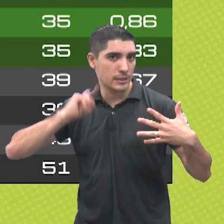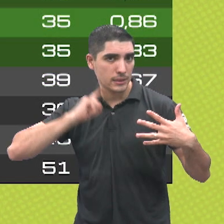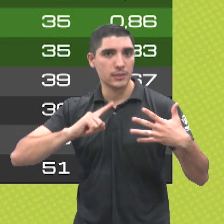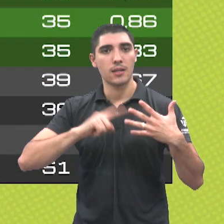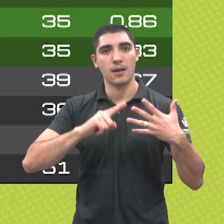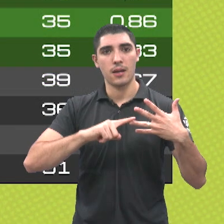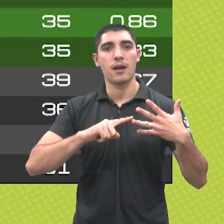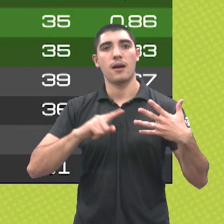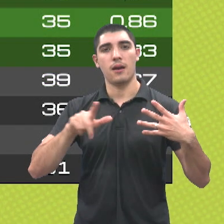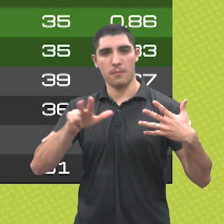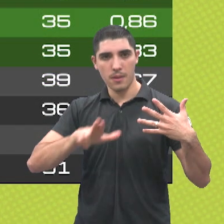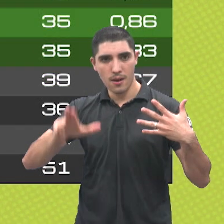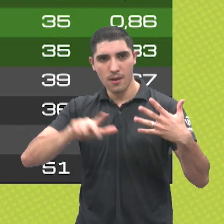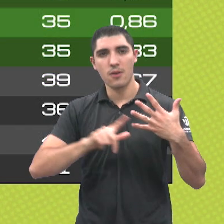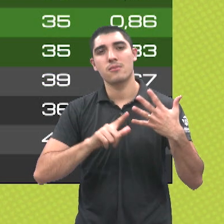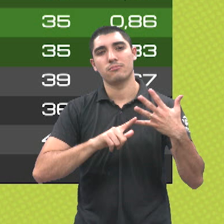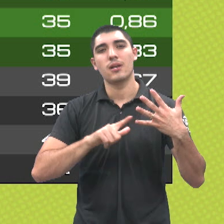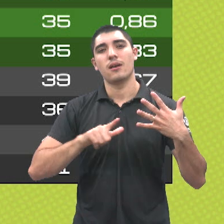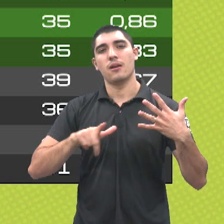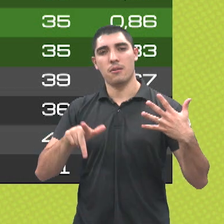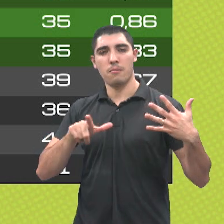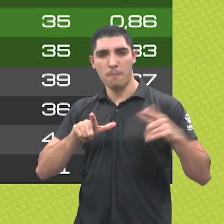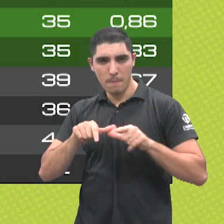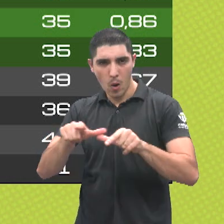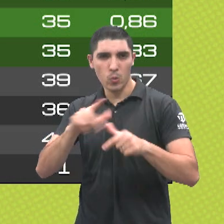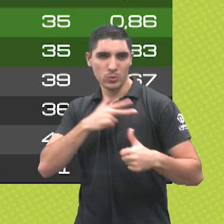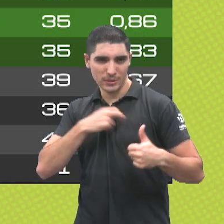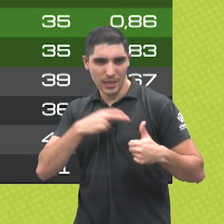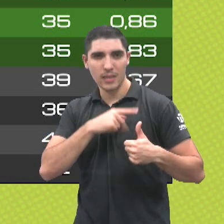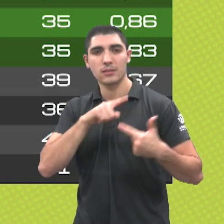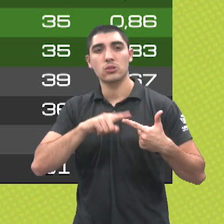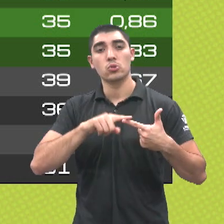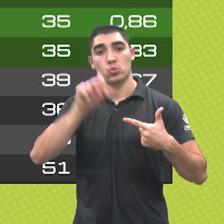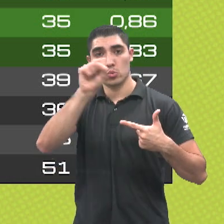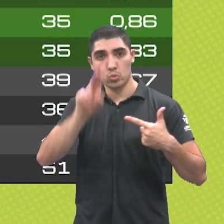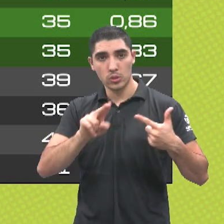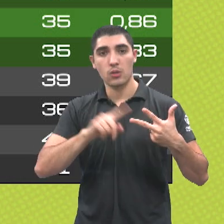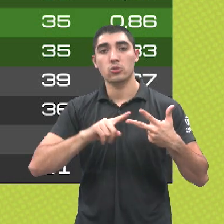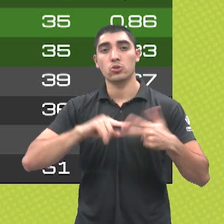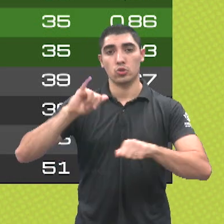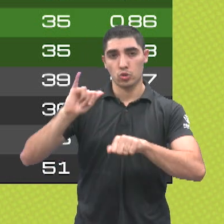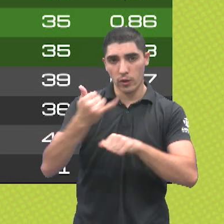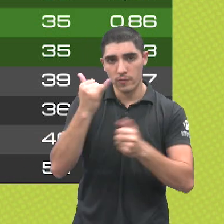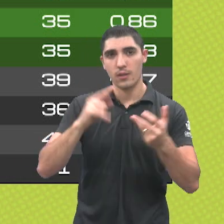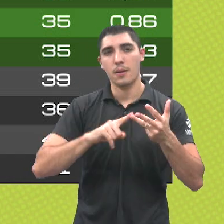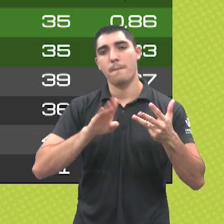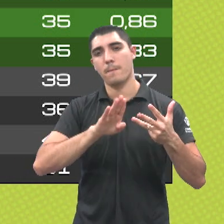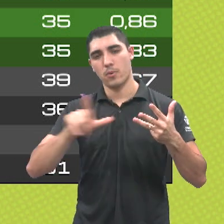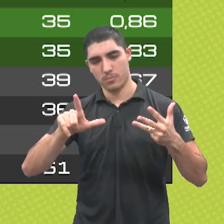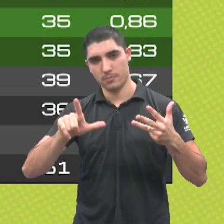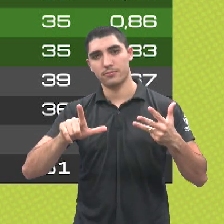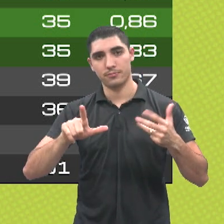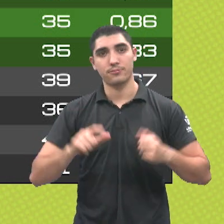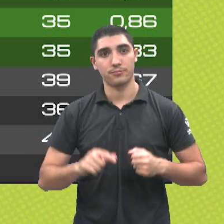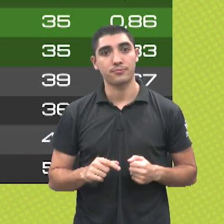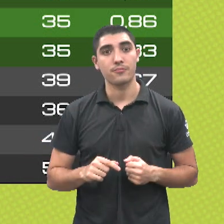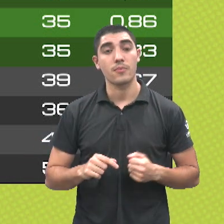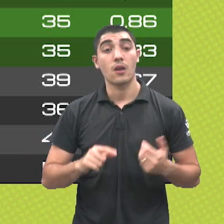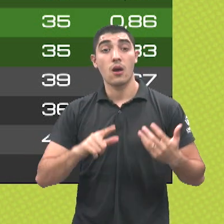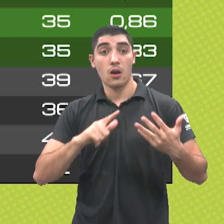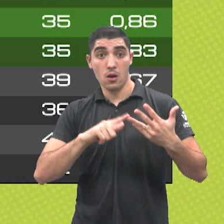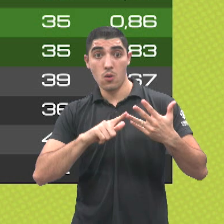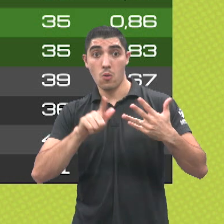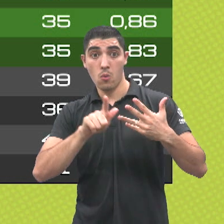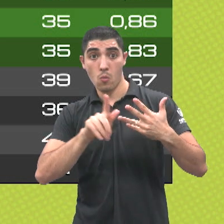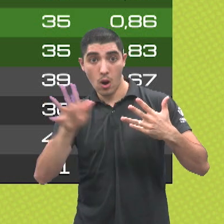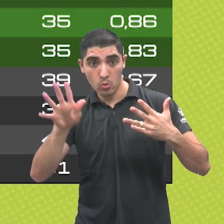SESI, Suzano, Joinville e Blumenau seriam os 8 classificados à fase de mata-mata, os playoffs de mata-mata. Guarulhos e Goiás ali